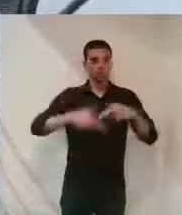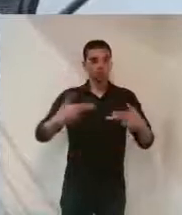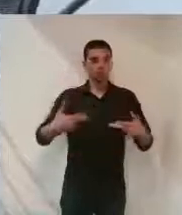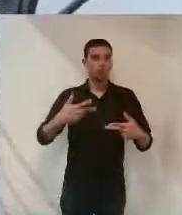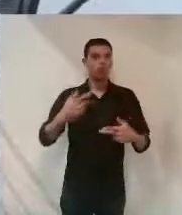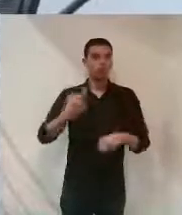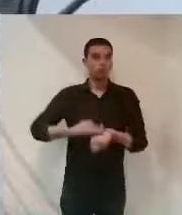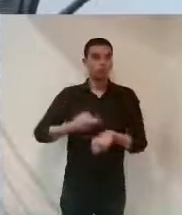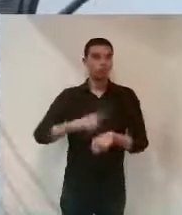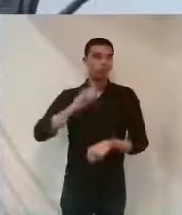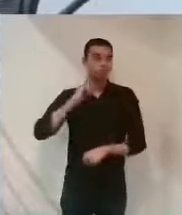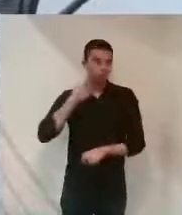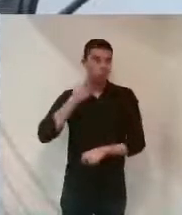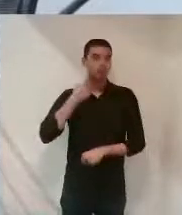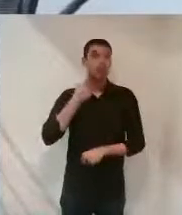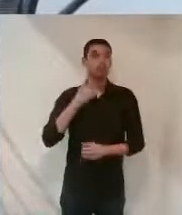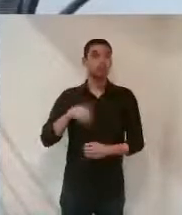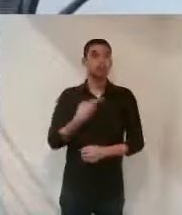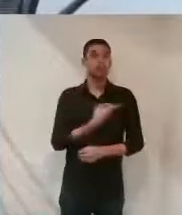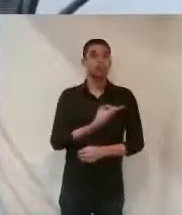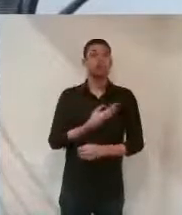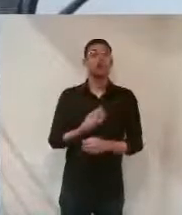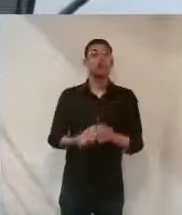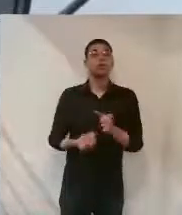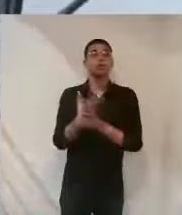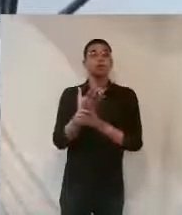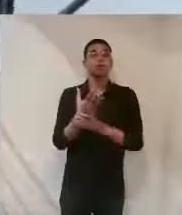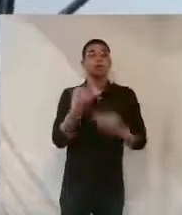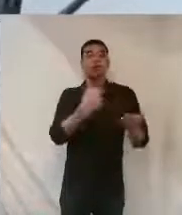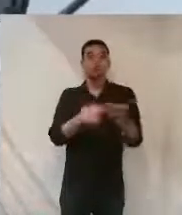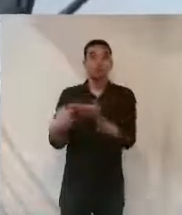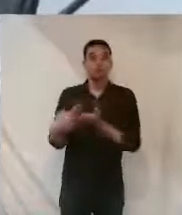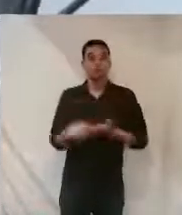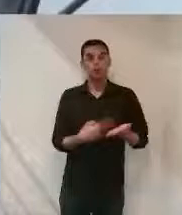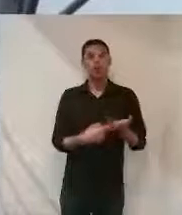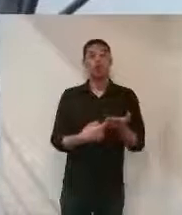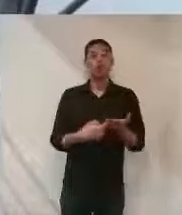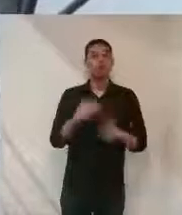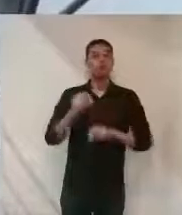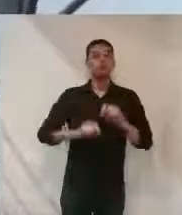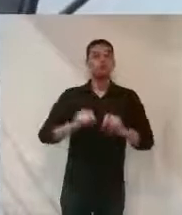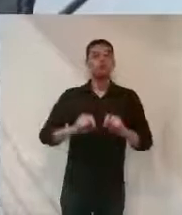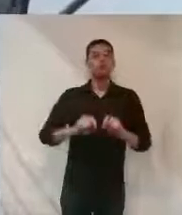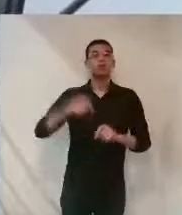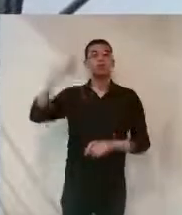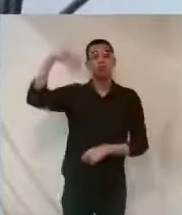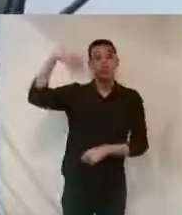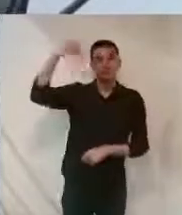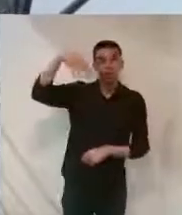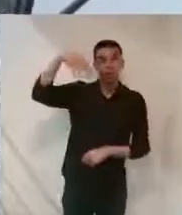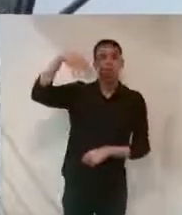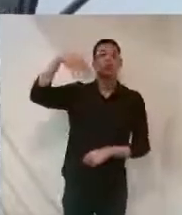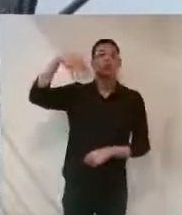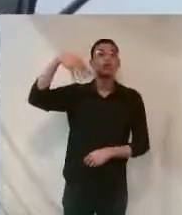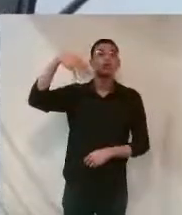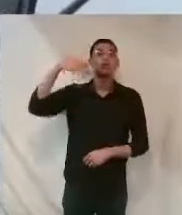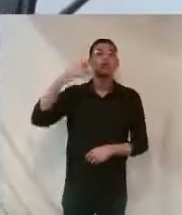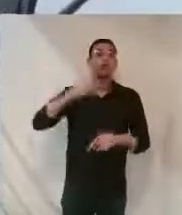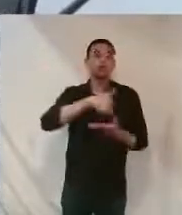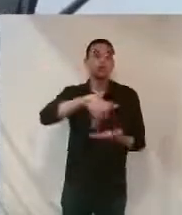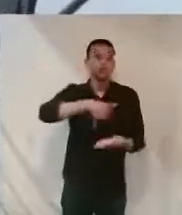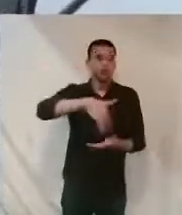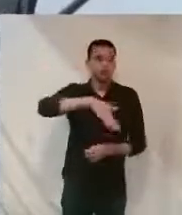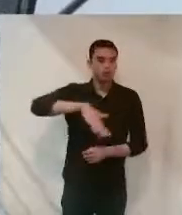acordos setoriais, então, acordos setoriais para as embalagens de óleo lubrificante, para lâmpadas, embalagens em geral, também um